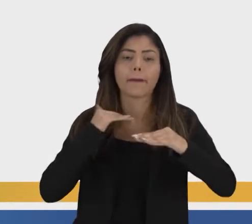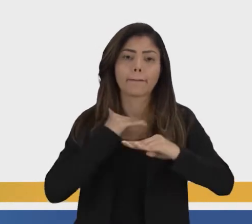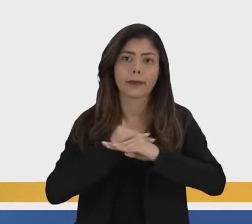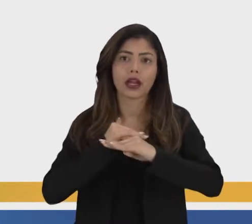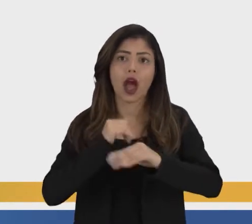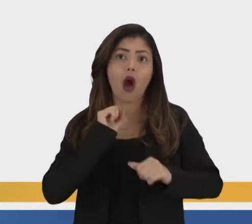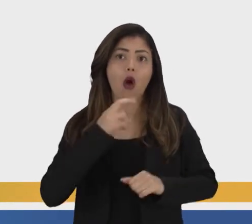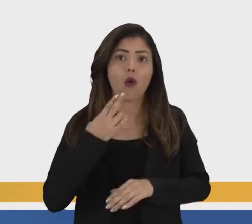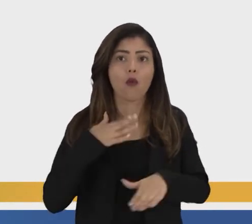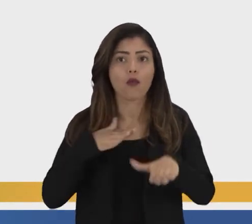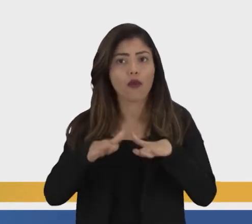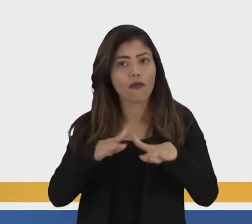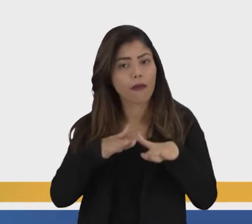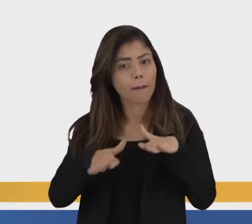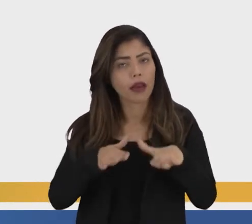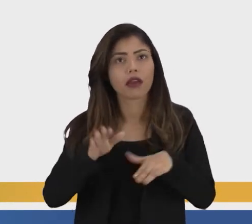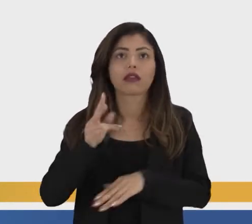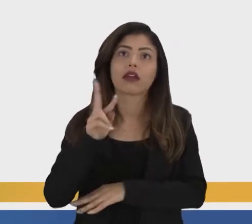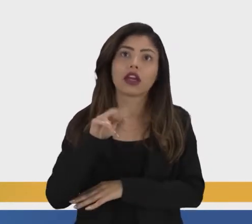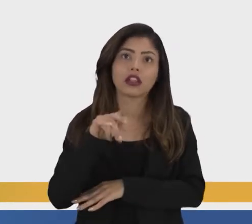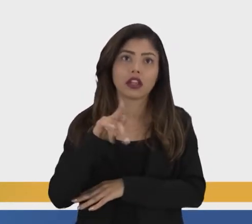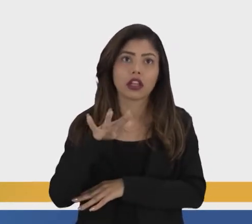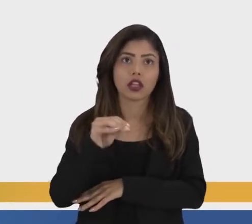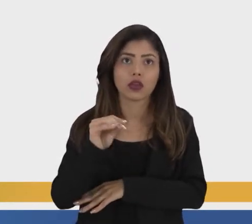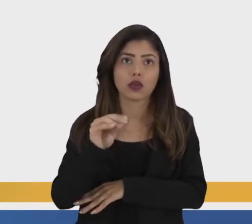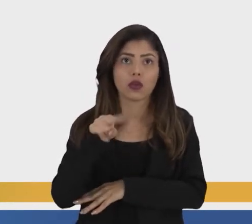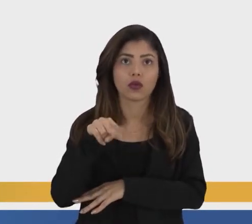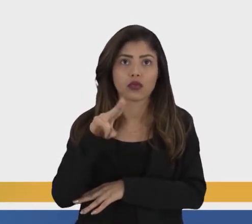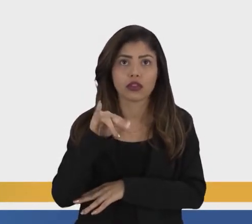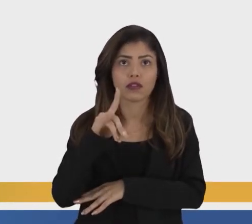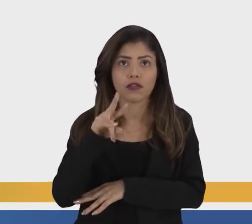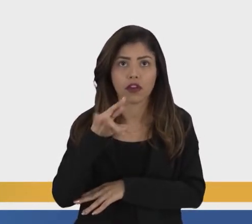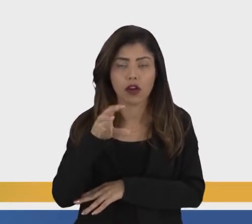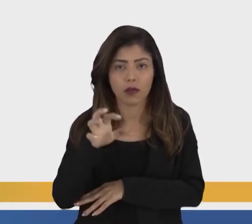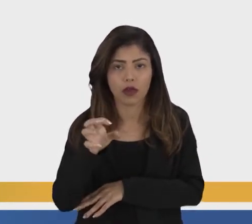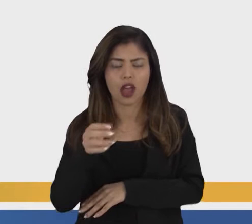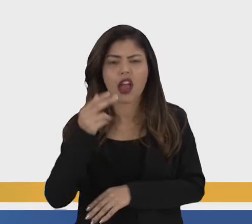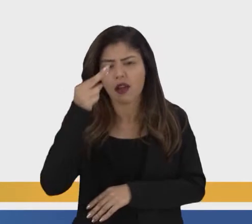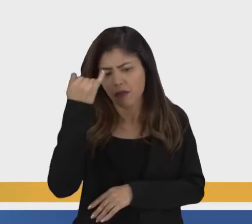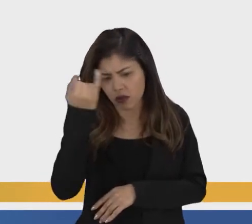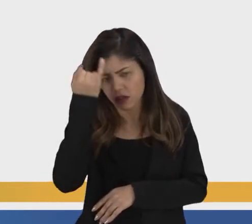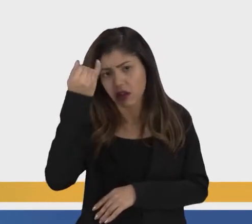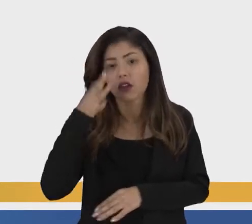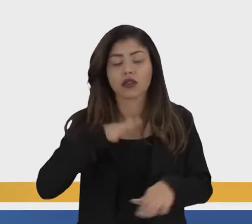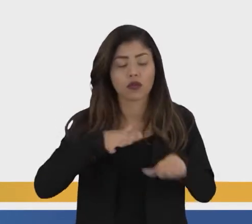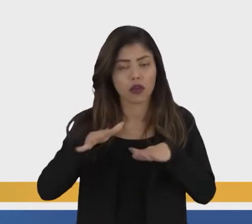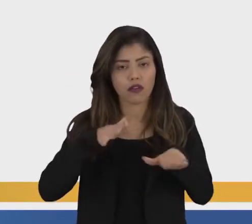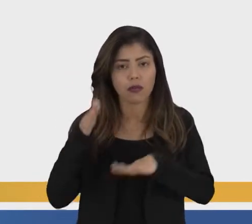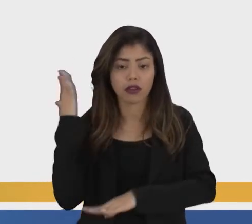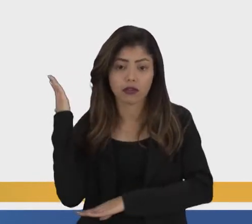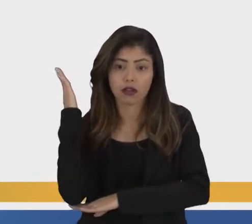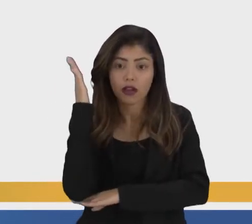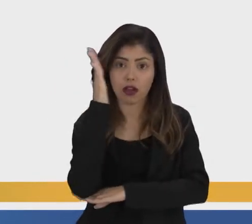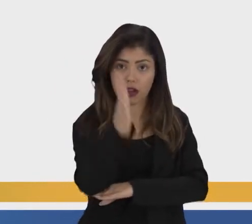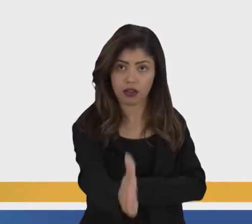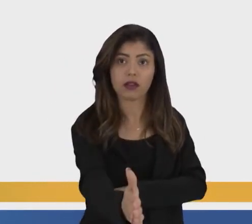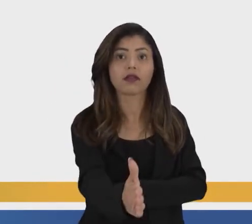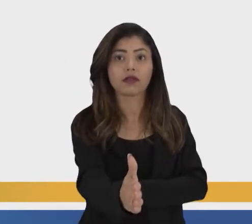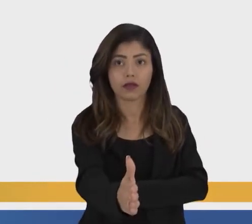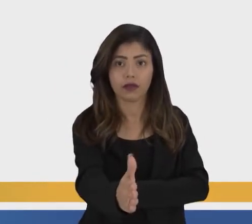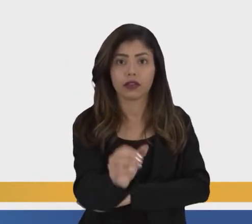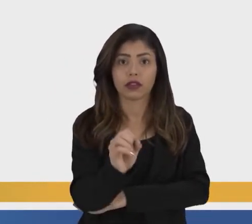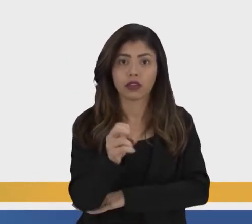ou movimento retilíneo uniforme. É importante frisar que o movimento ele tem que ser em linha reta, pois é